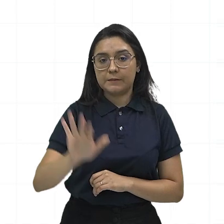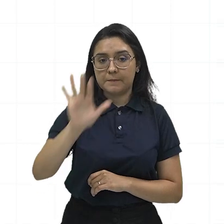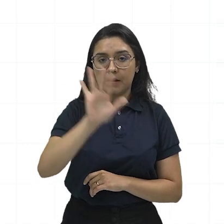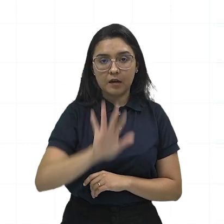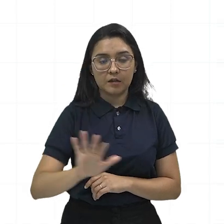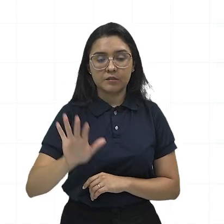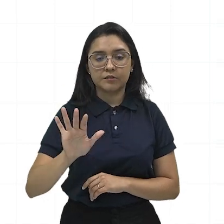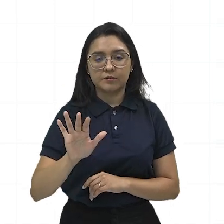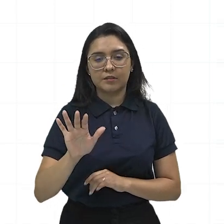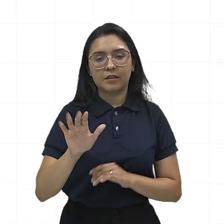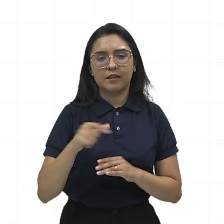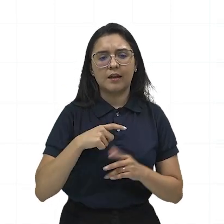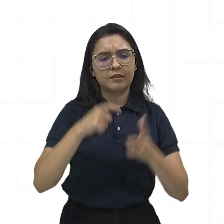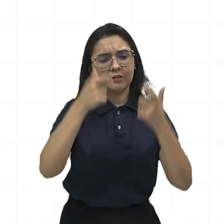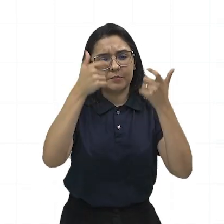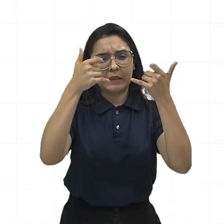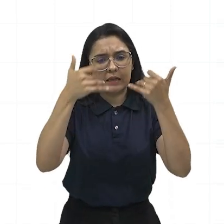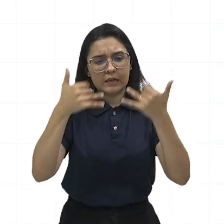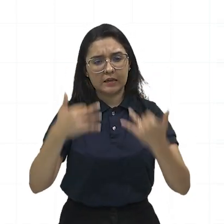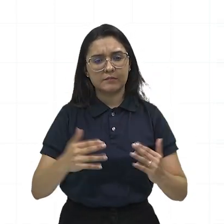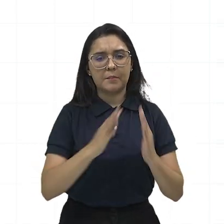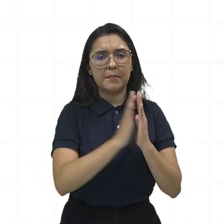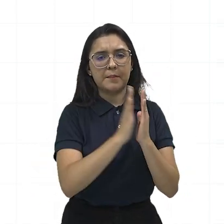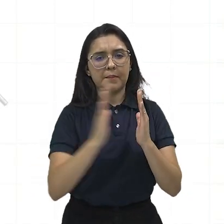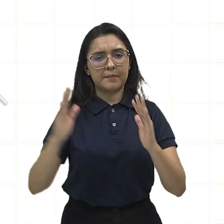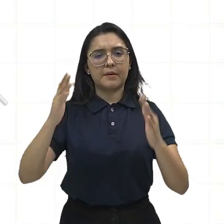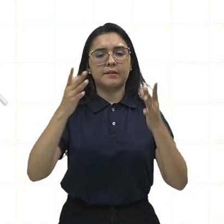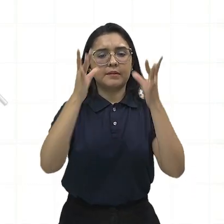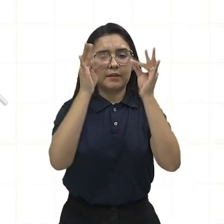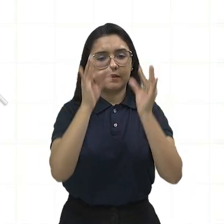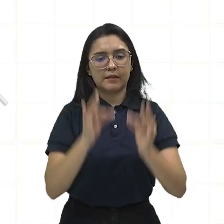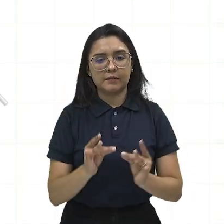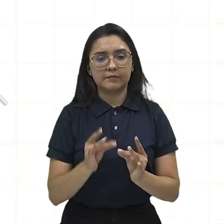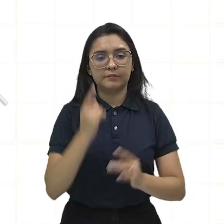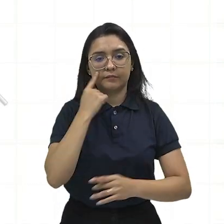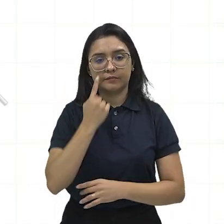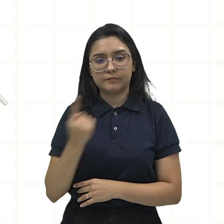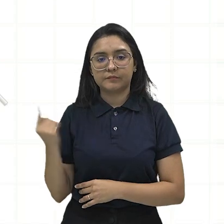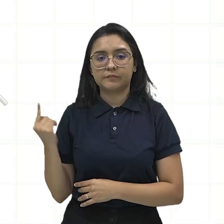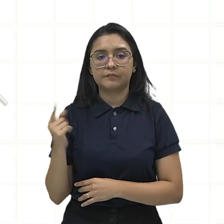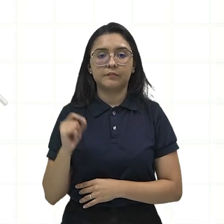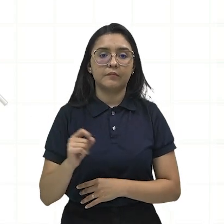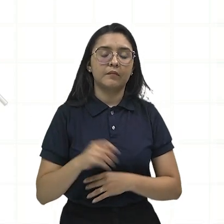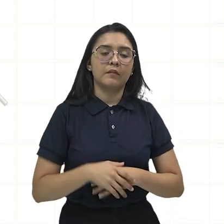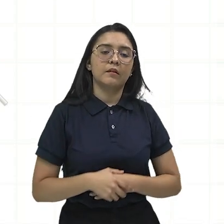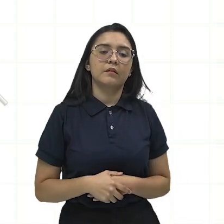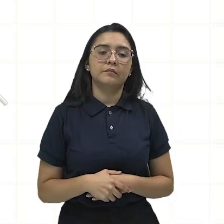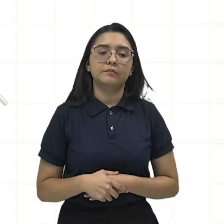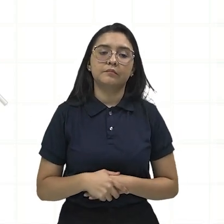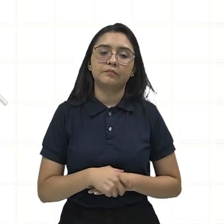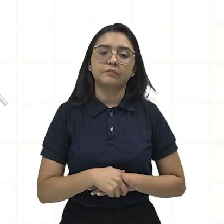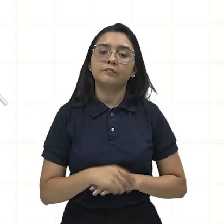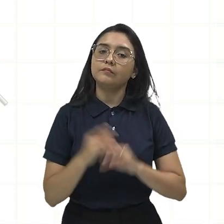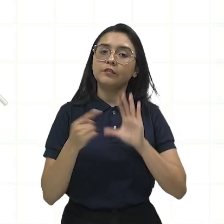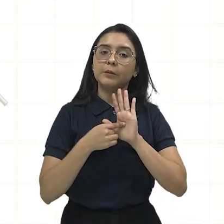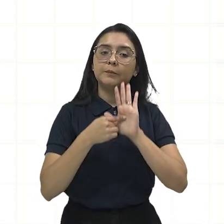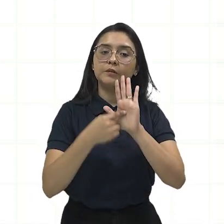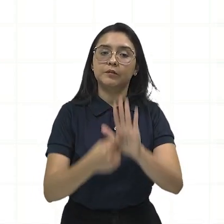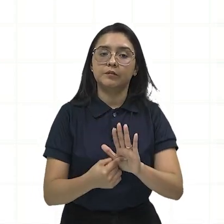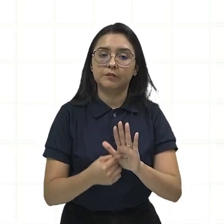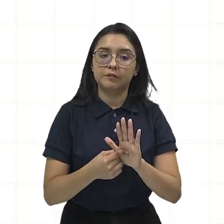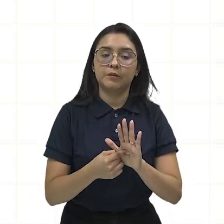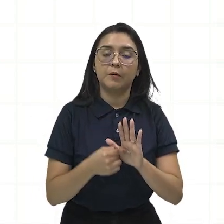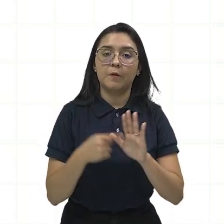está descrevendo esse processo que a gente citou agora há pouco, né? Os pronúcleos estão aqui sendo mostrados, né? O